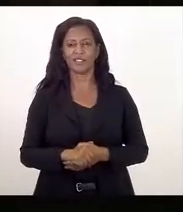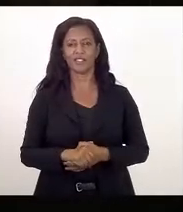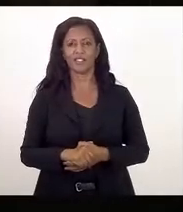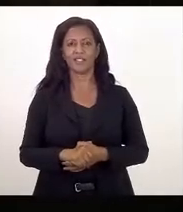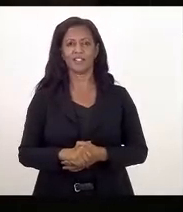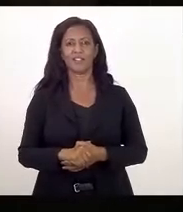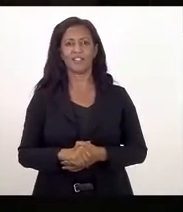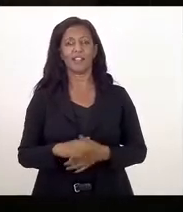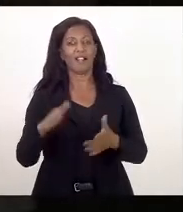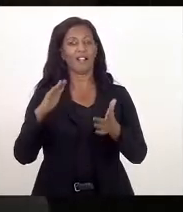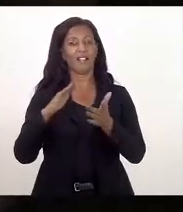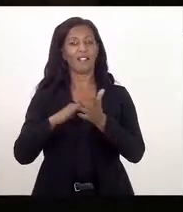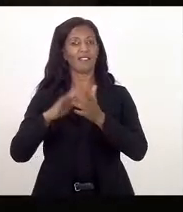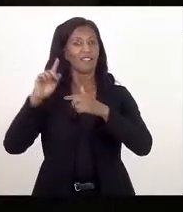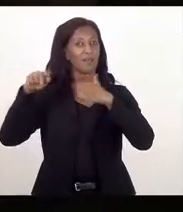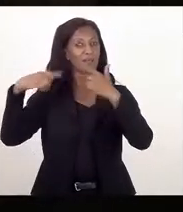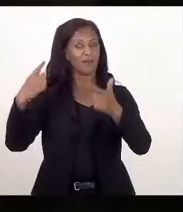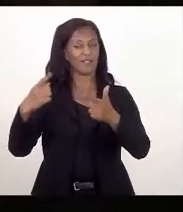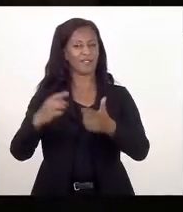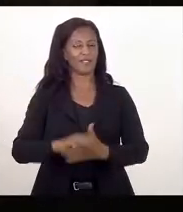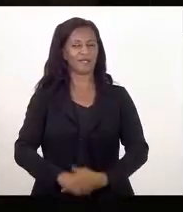a próxima. Estamos aí!